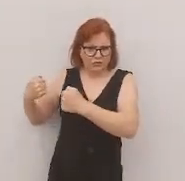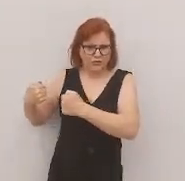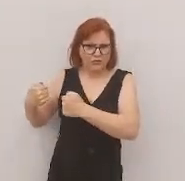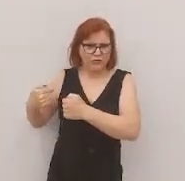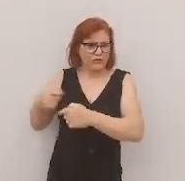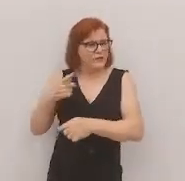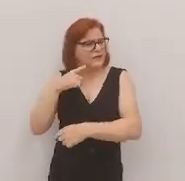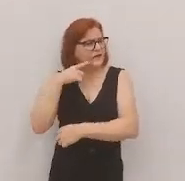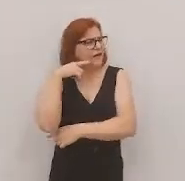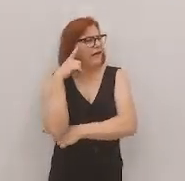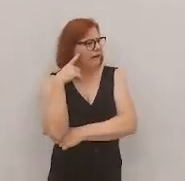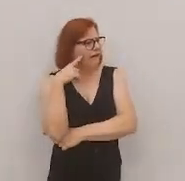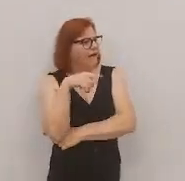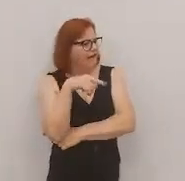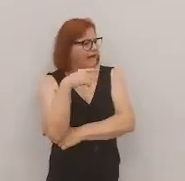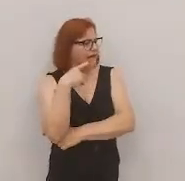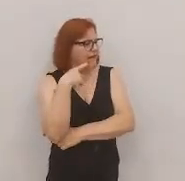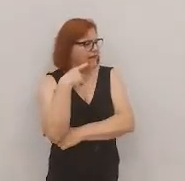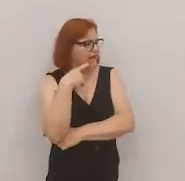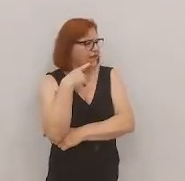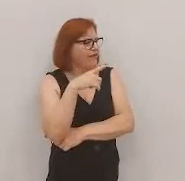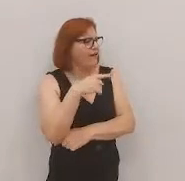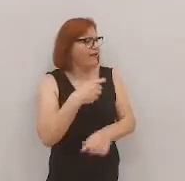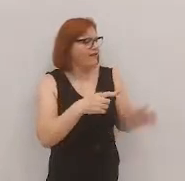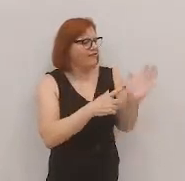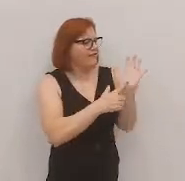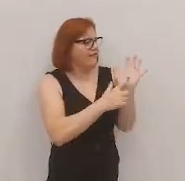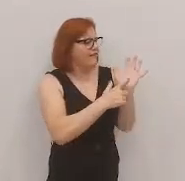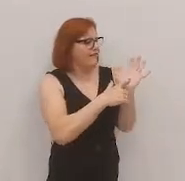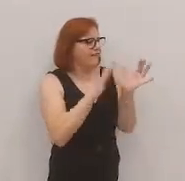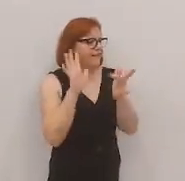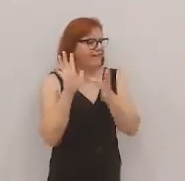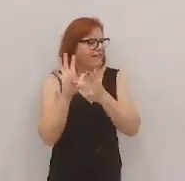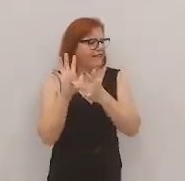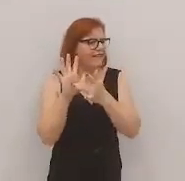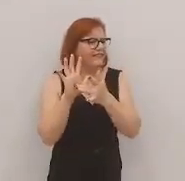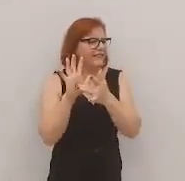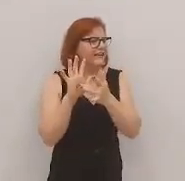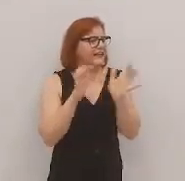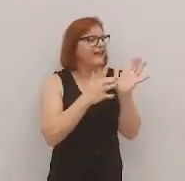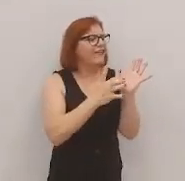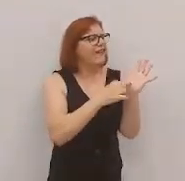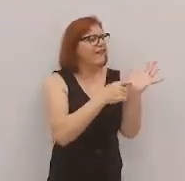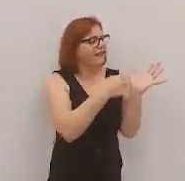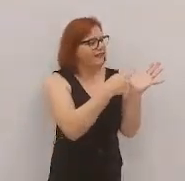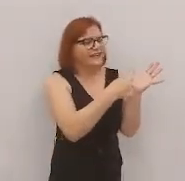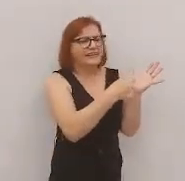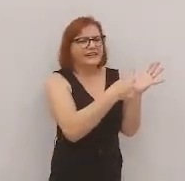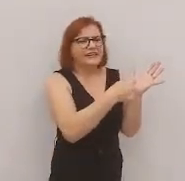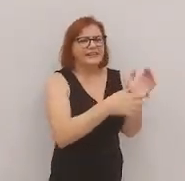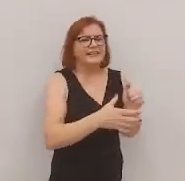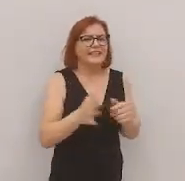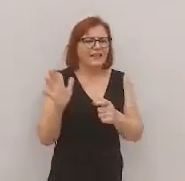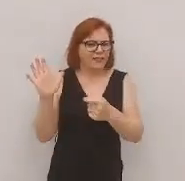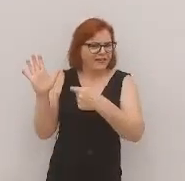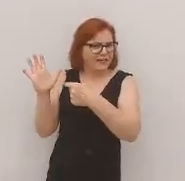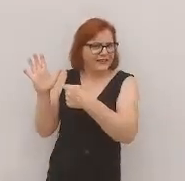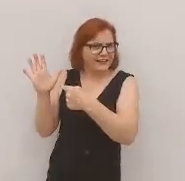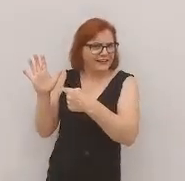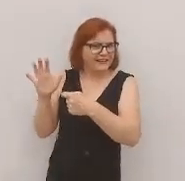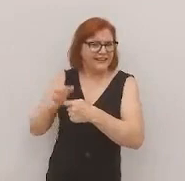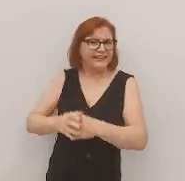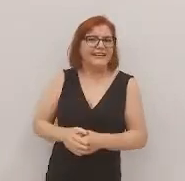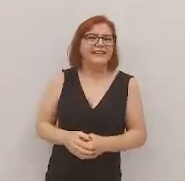fala uma palavra, mas ele mostra a mão direita, marca do cravo. Na mão